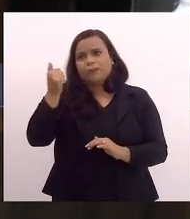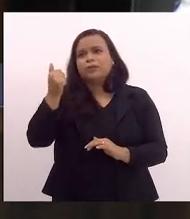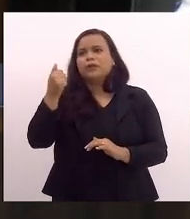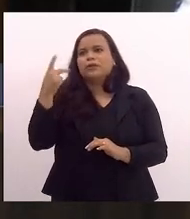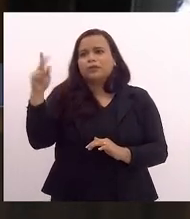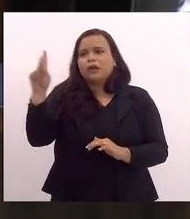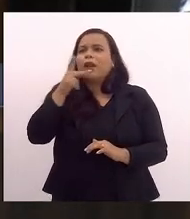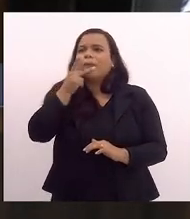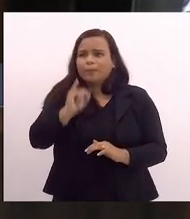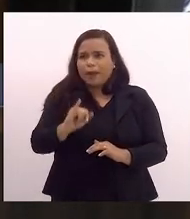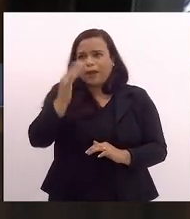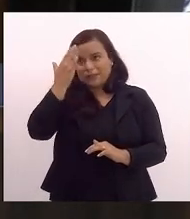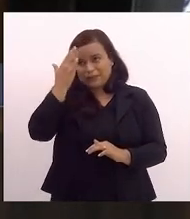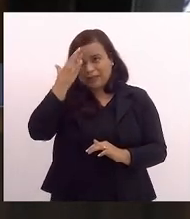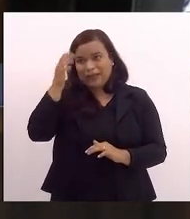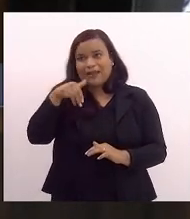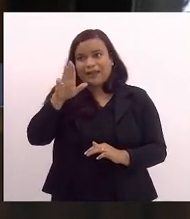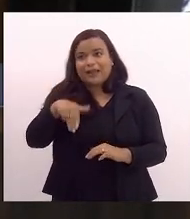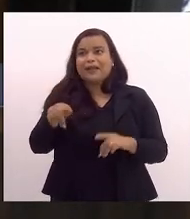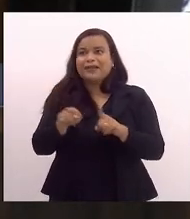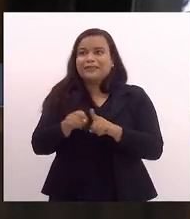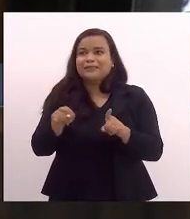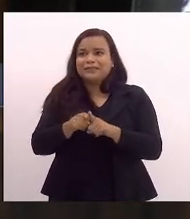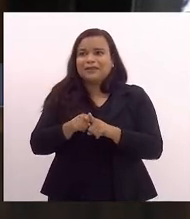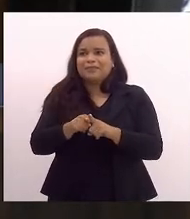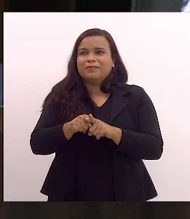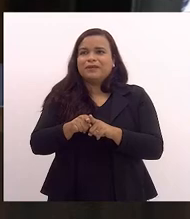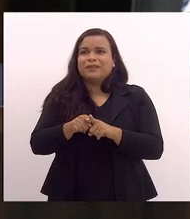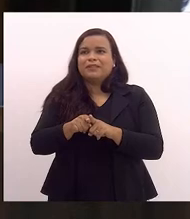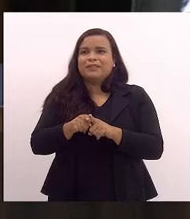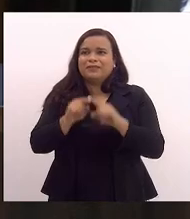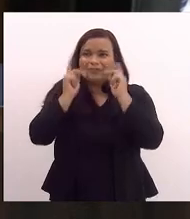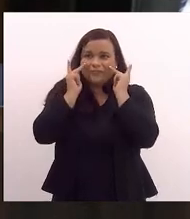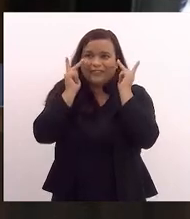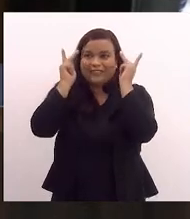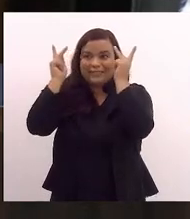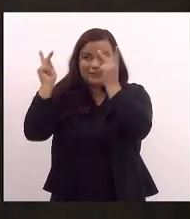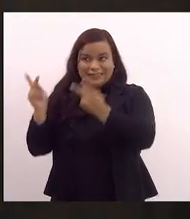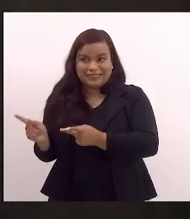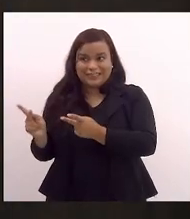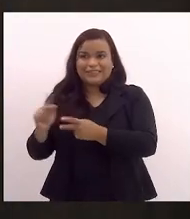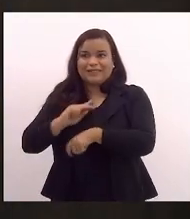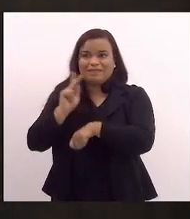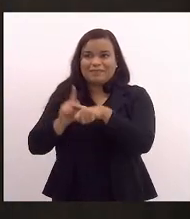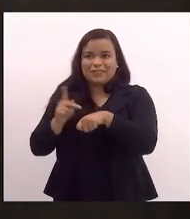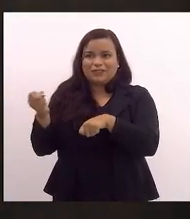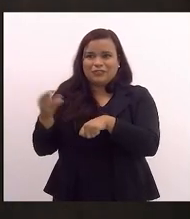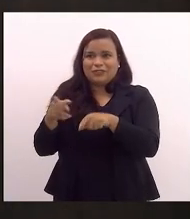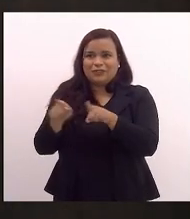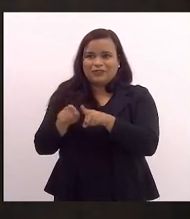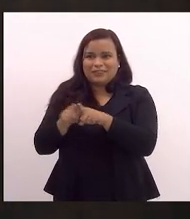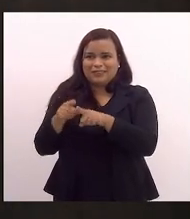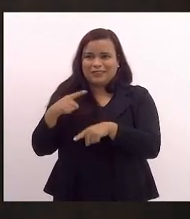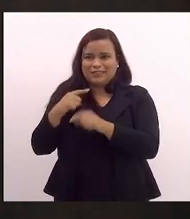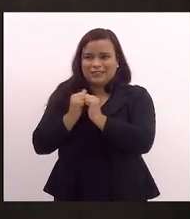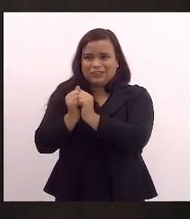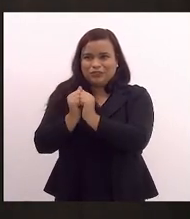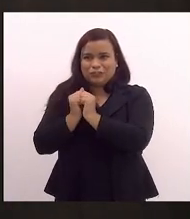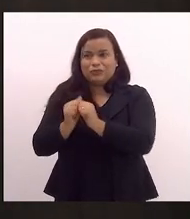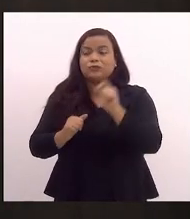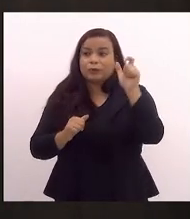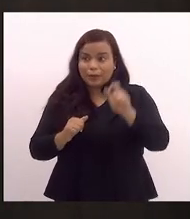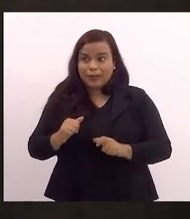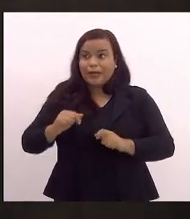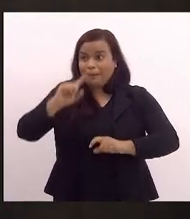pai e ter a felicidade de tê-lo recebido em visita também no seu novo país, na sua nova morada. Ele é